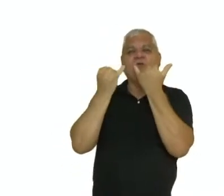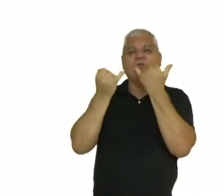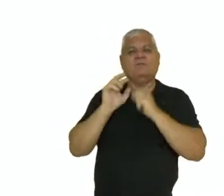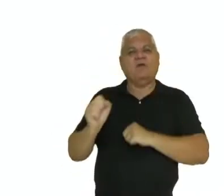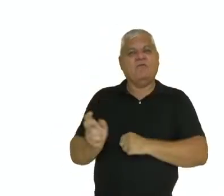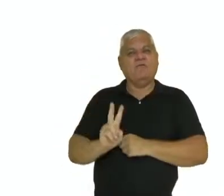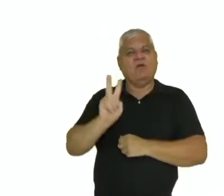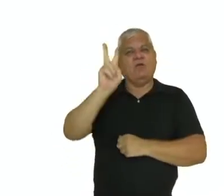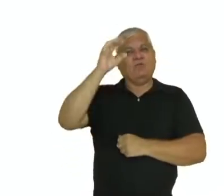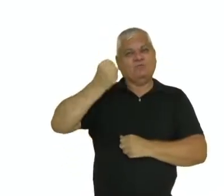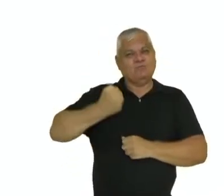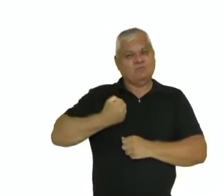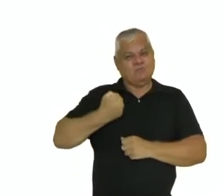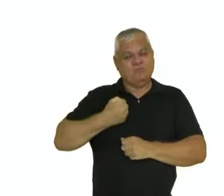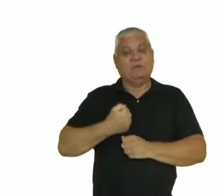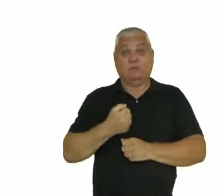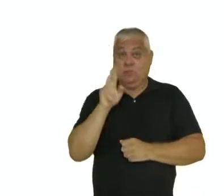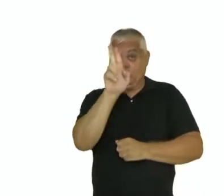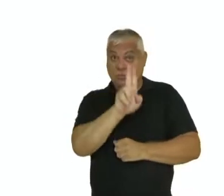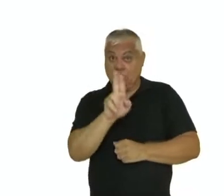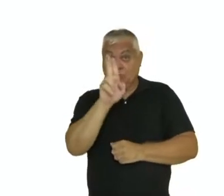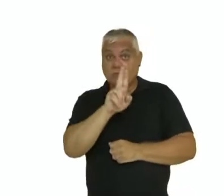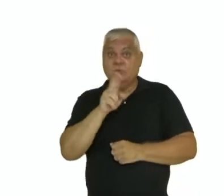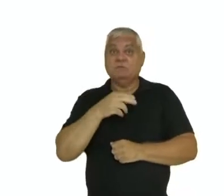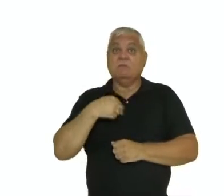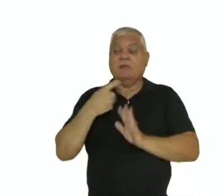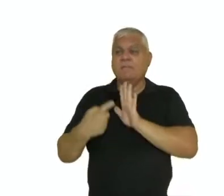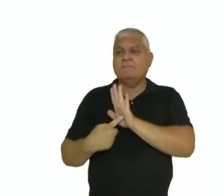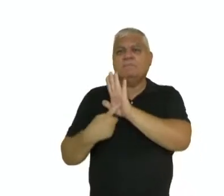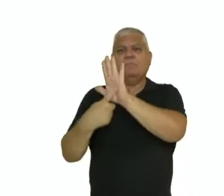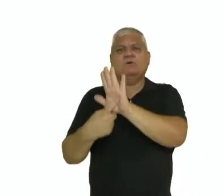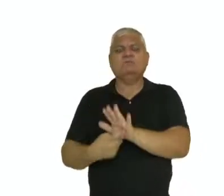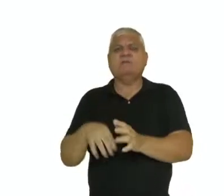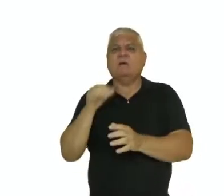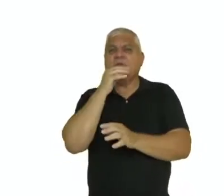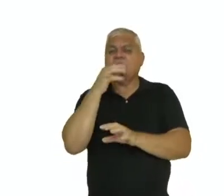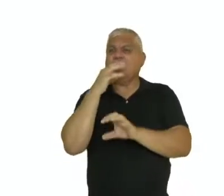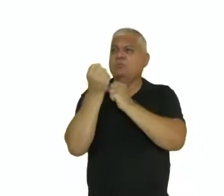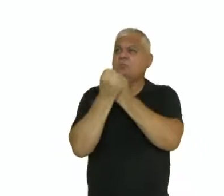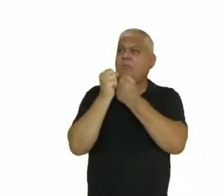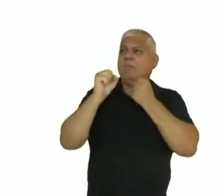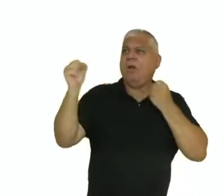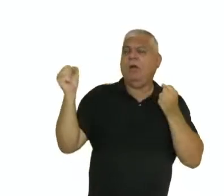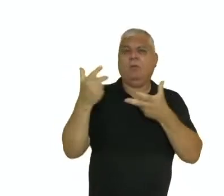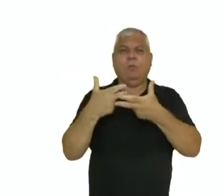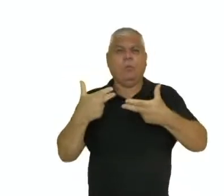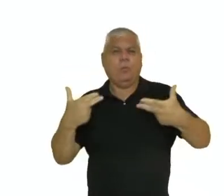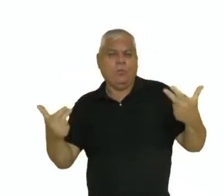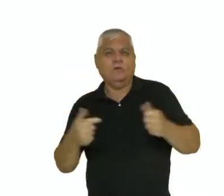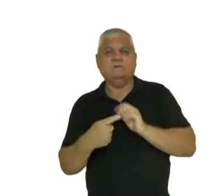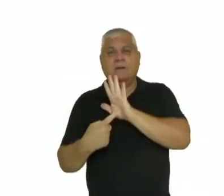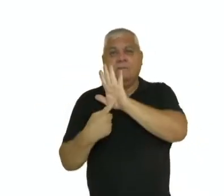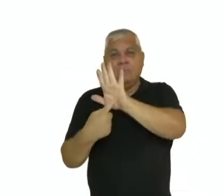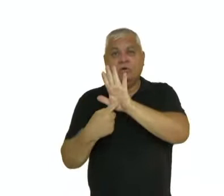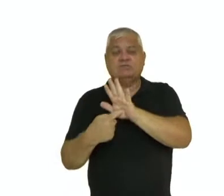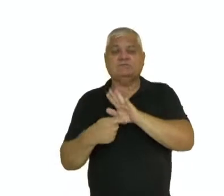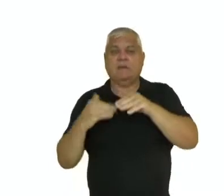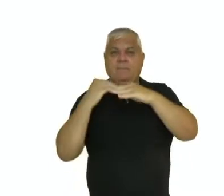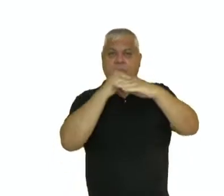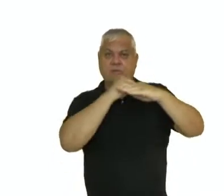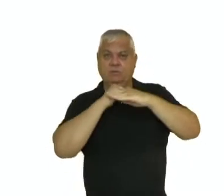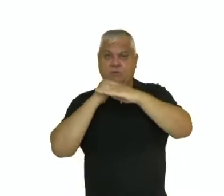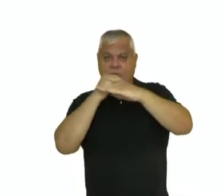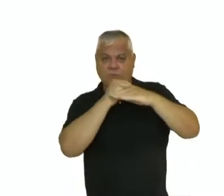valores numéricos. São utilizados para destacar a dimensão estática dos fenômenos, indicar padrões e